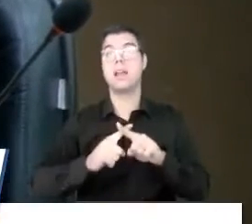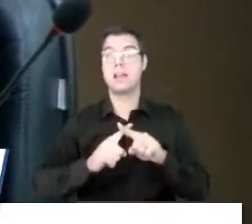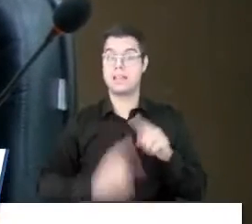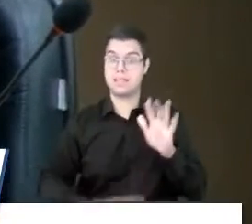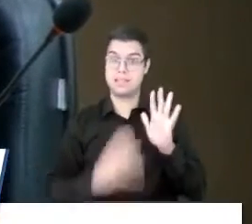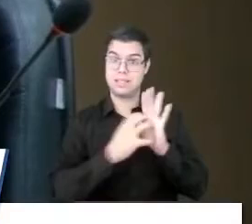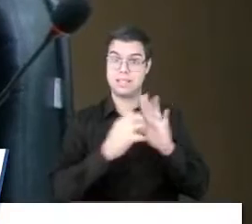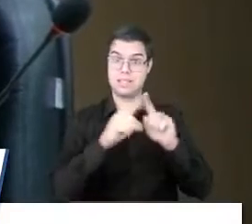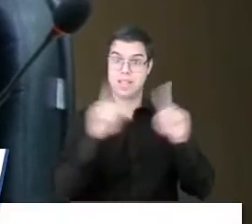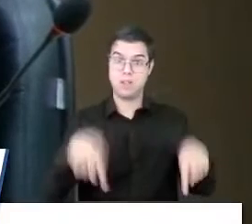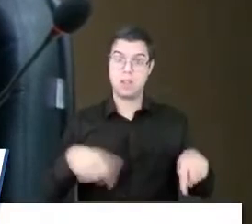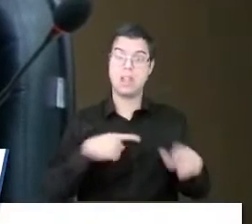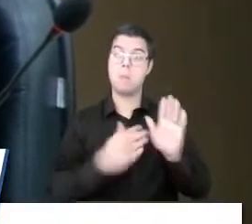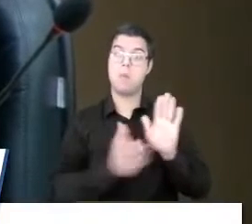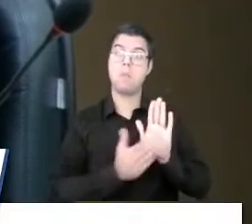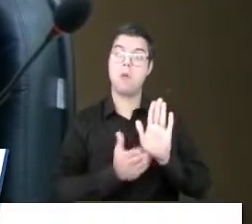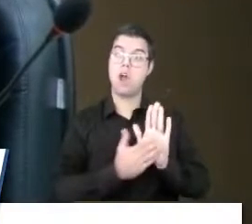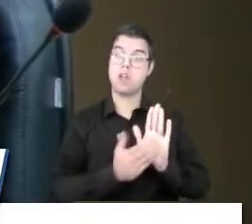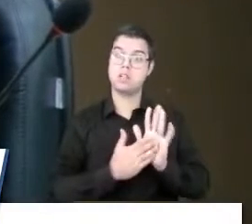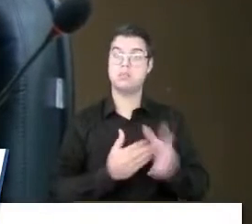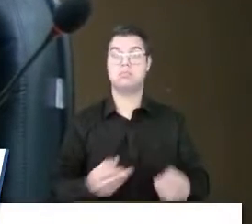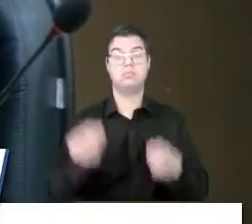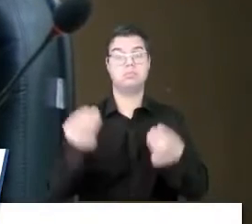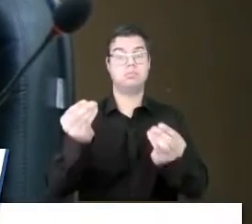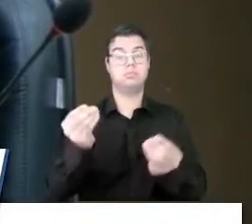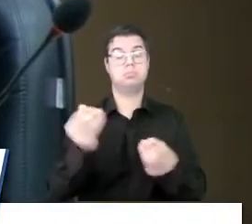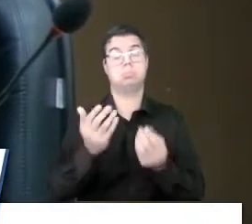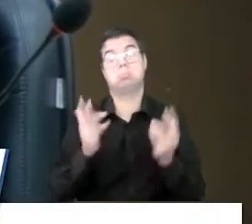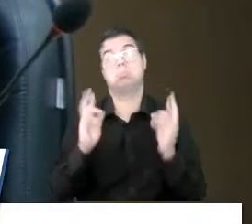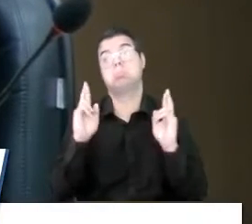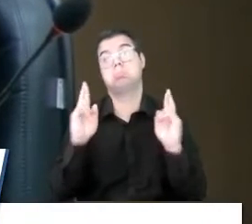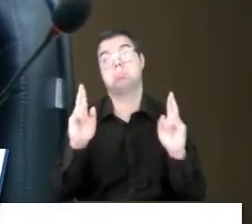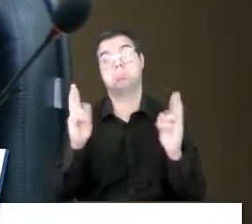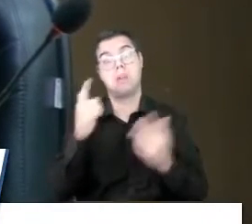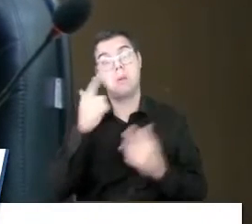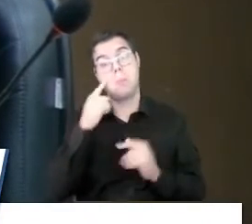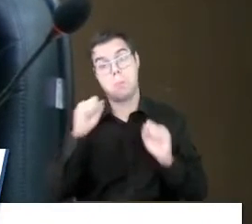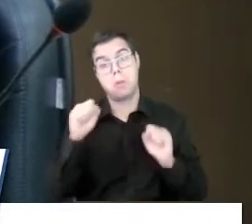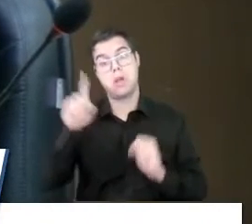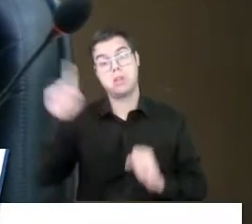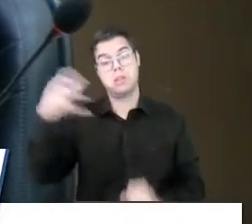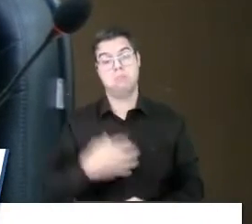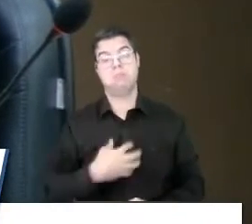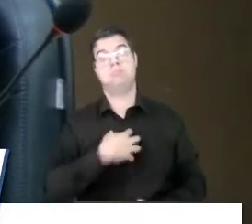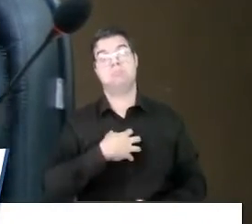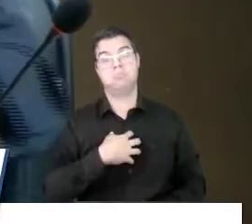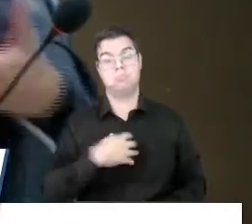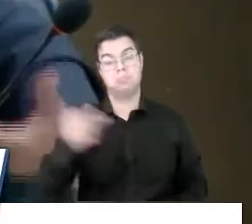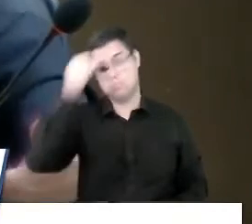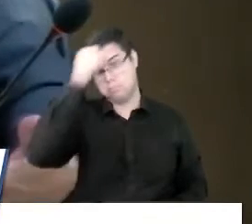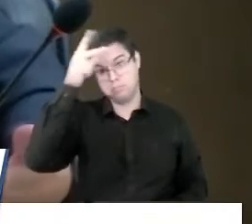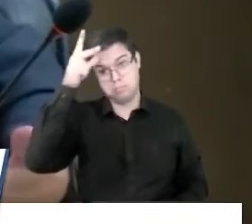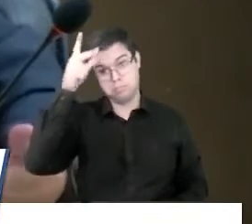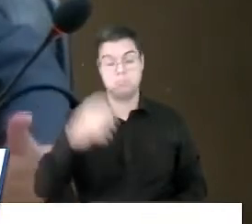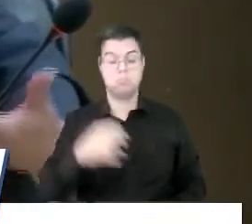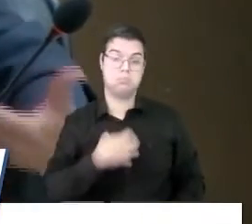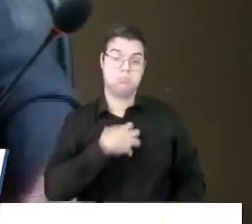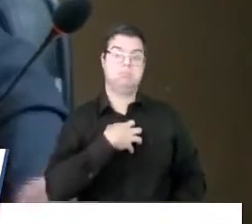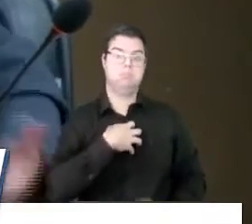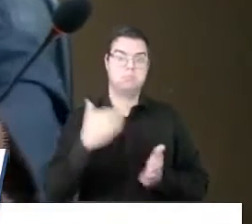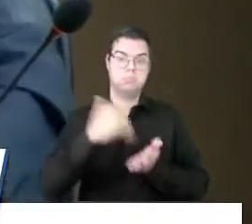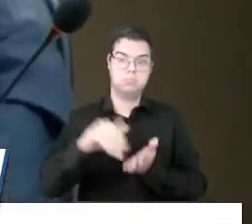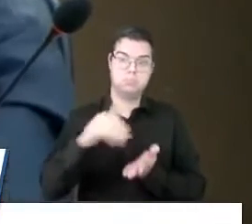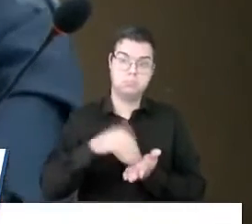para encaminhar. Quem sabe pode sensibilizar a administração, pode sensibilizar o prefeito, e seja acatada